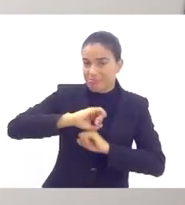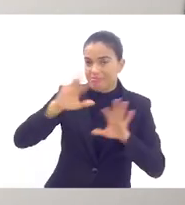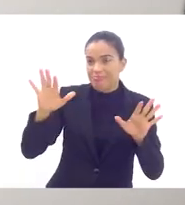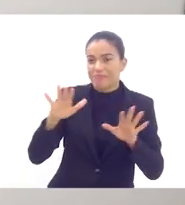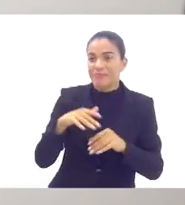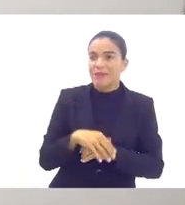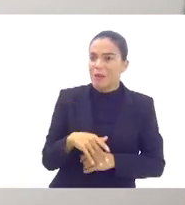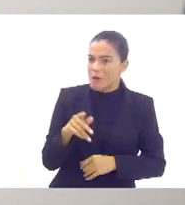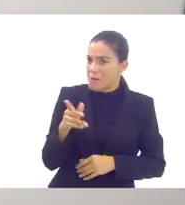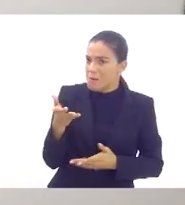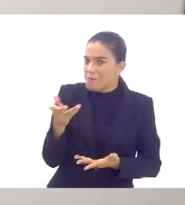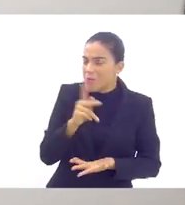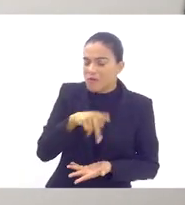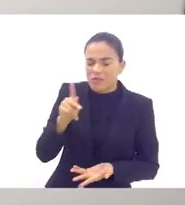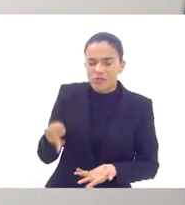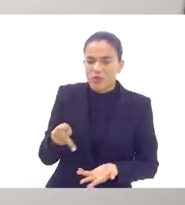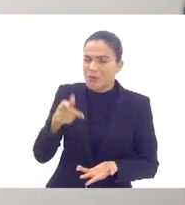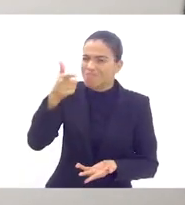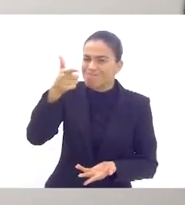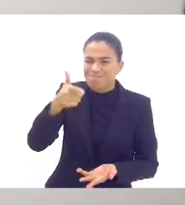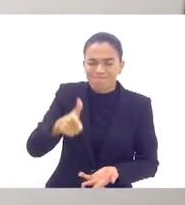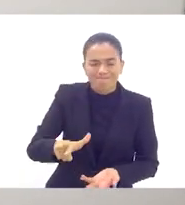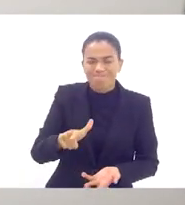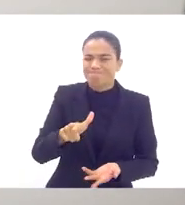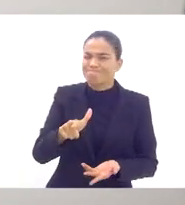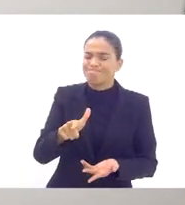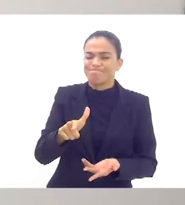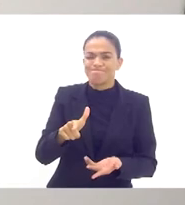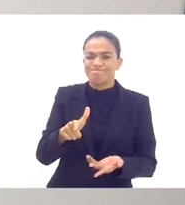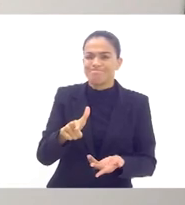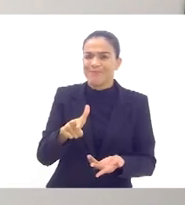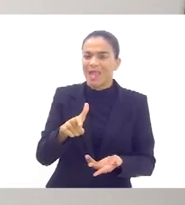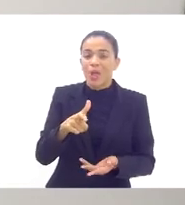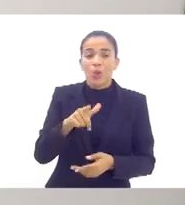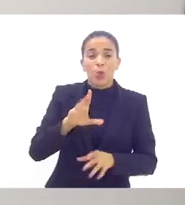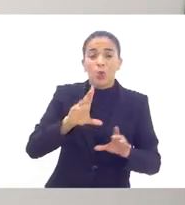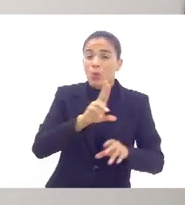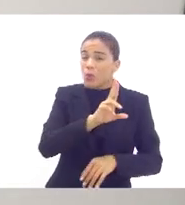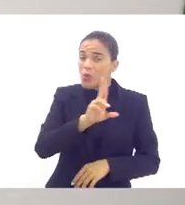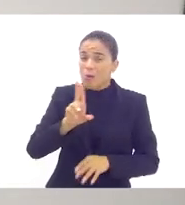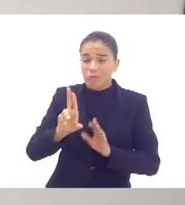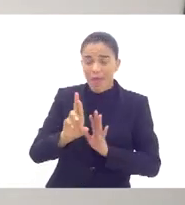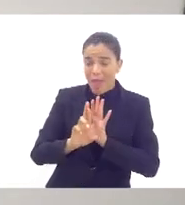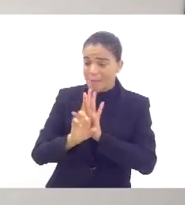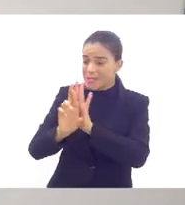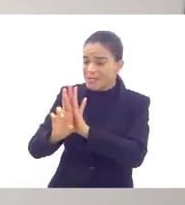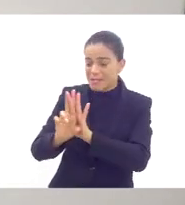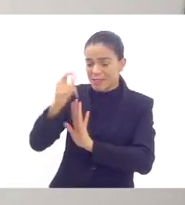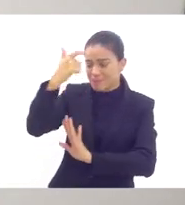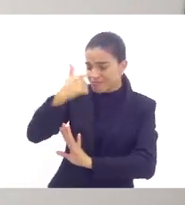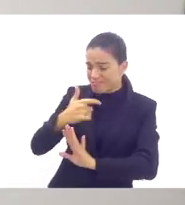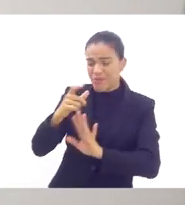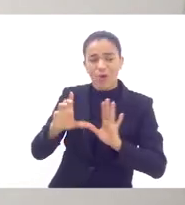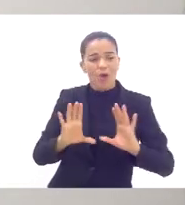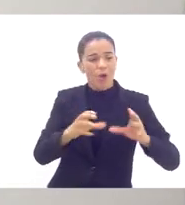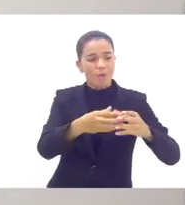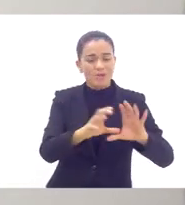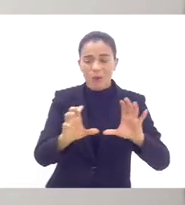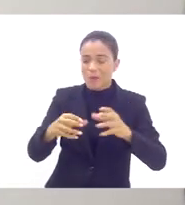Professor, mais uma vez, em nome da comissão, das comissões aqui da casa representadas pelos